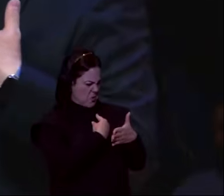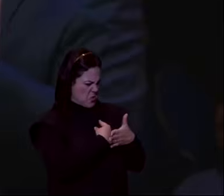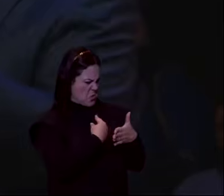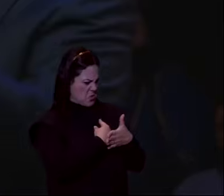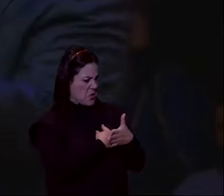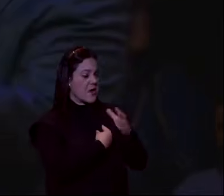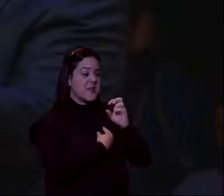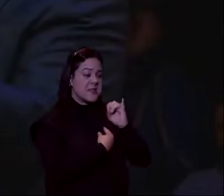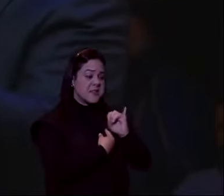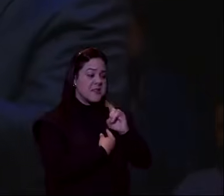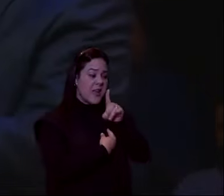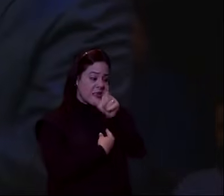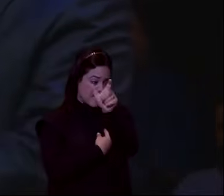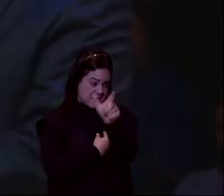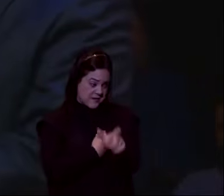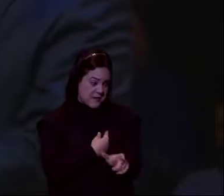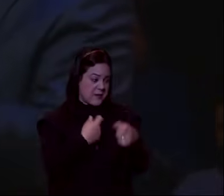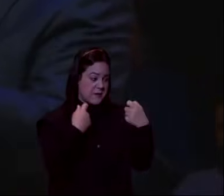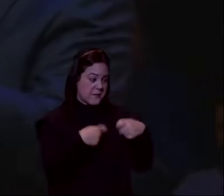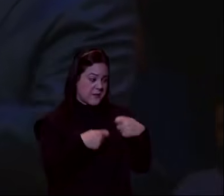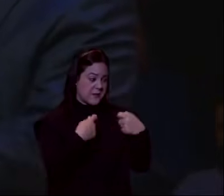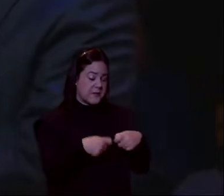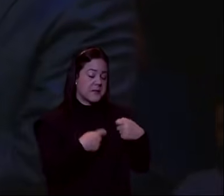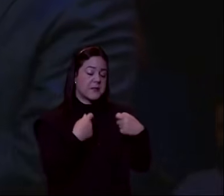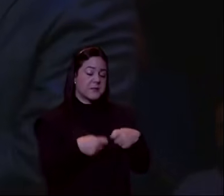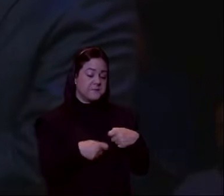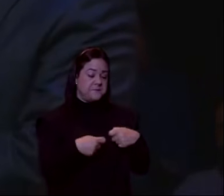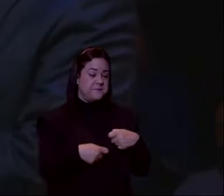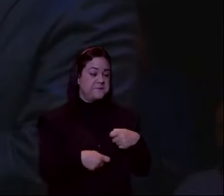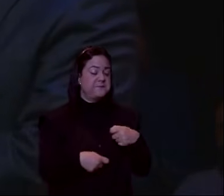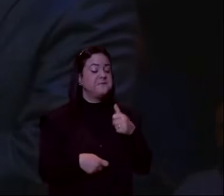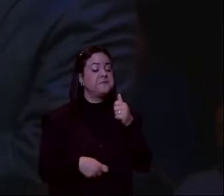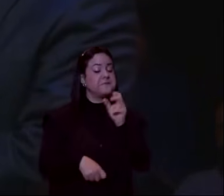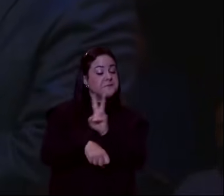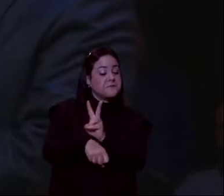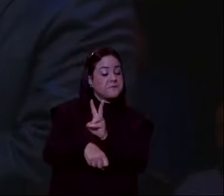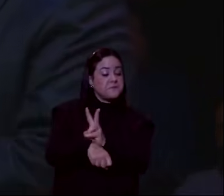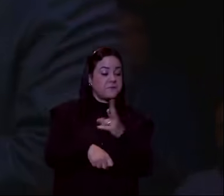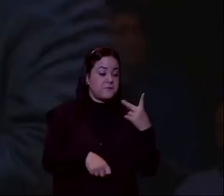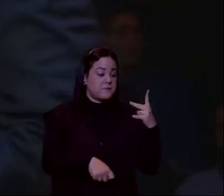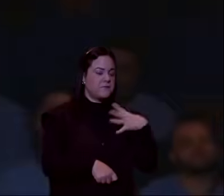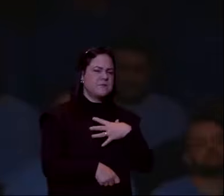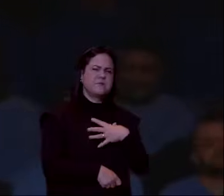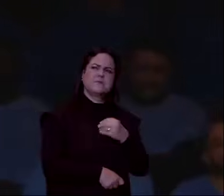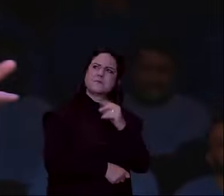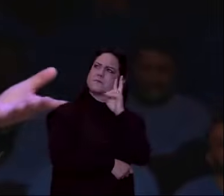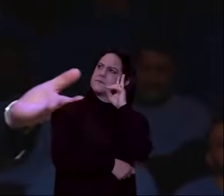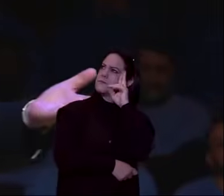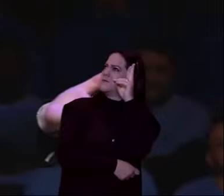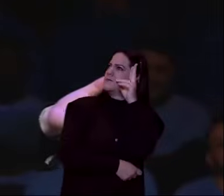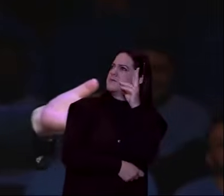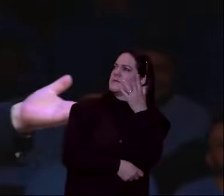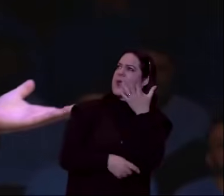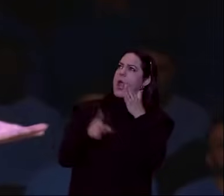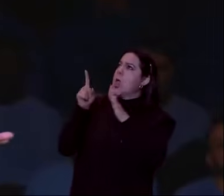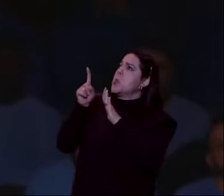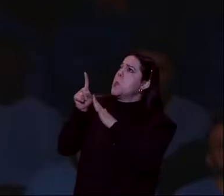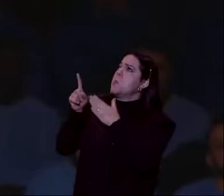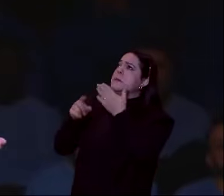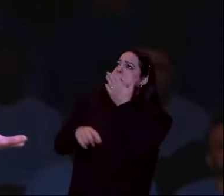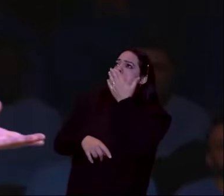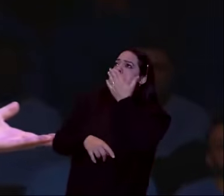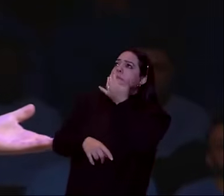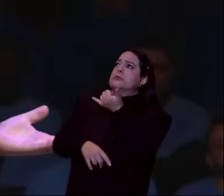mim se essa é a pessoa que precisa ser, que deve ser a babá do seu filho? Ela disse: Senhor, eu não